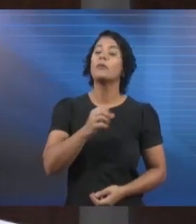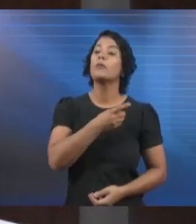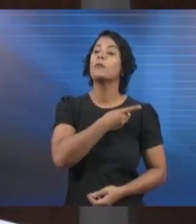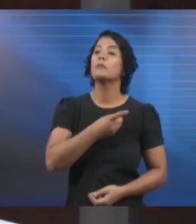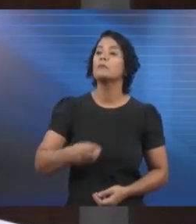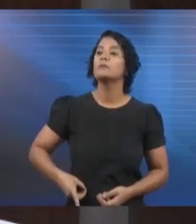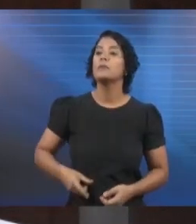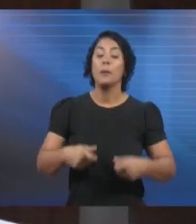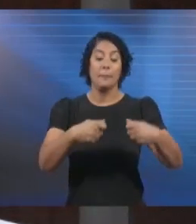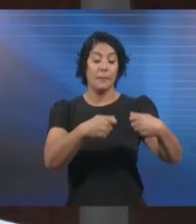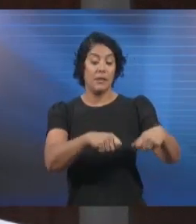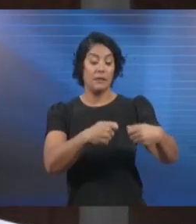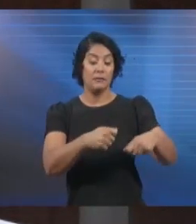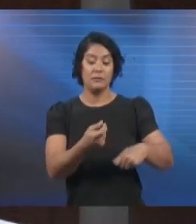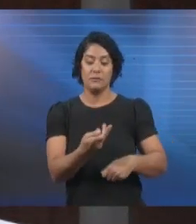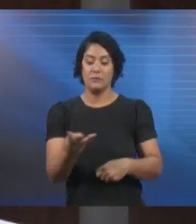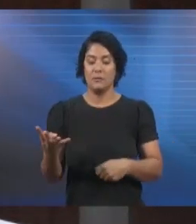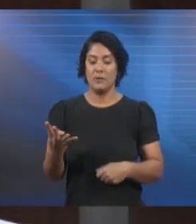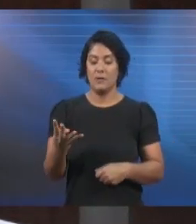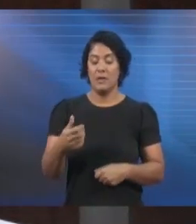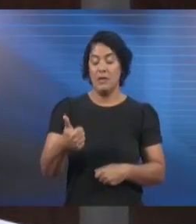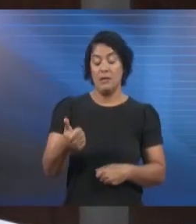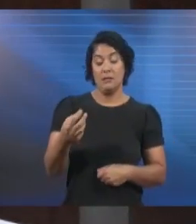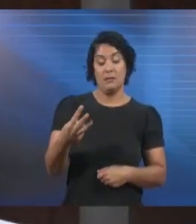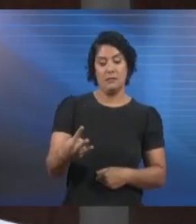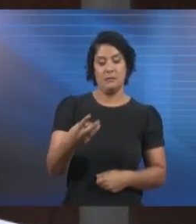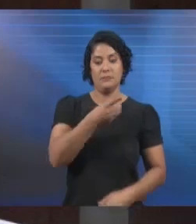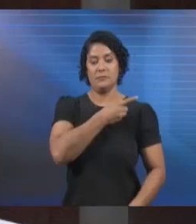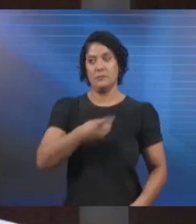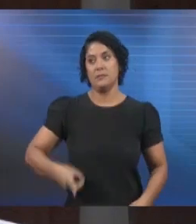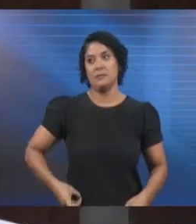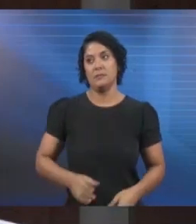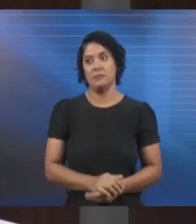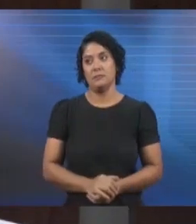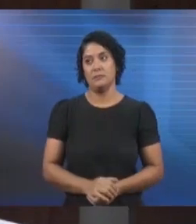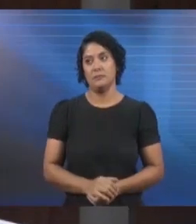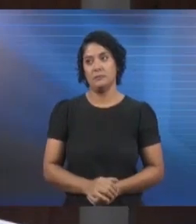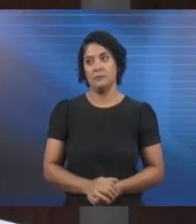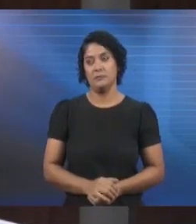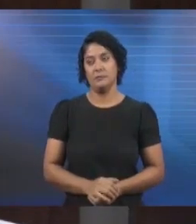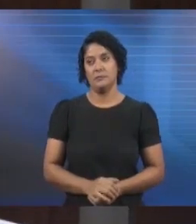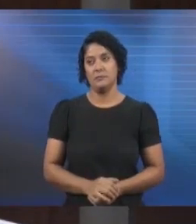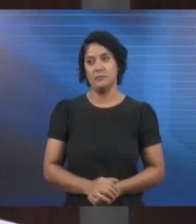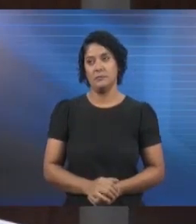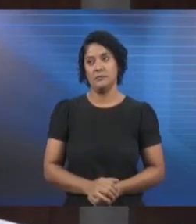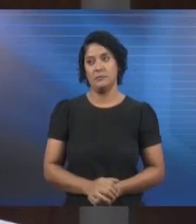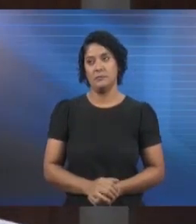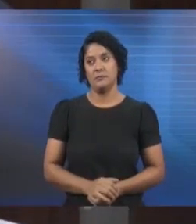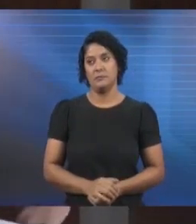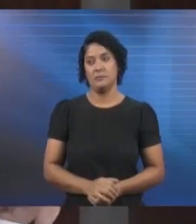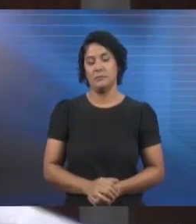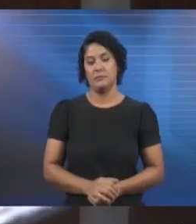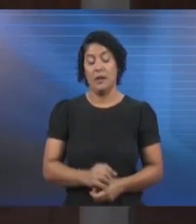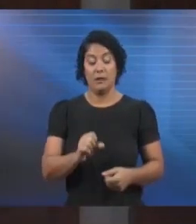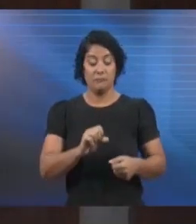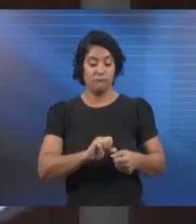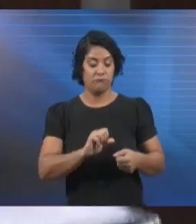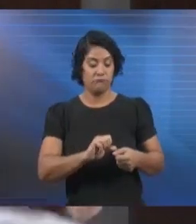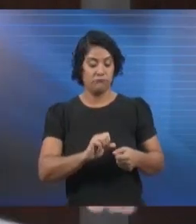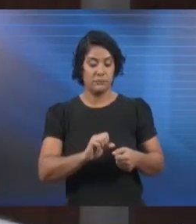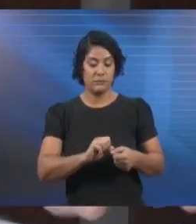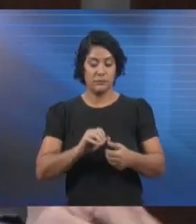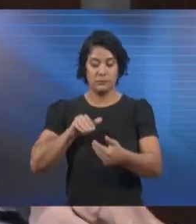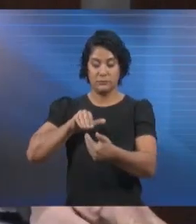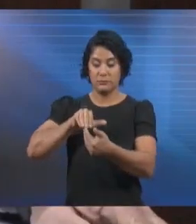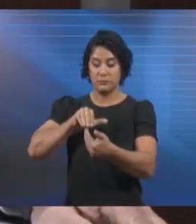nós precisamos de coro de no mínimo 13 deputados os deputados se encontram ali eu acho que atrás de coisa tentando fazer um